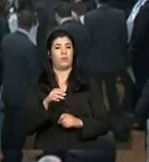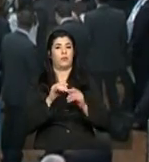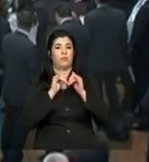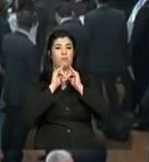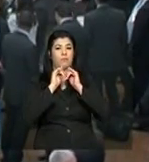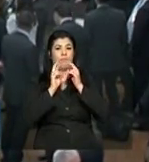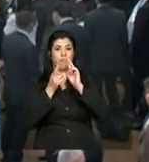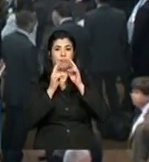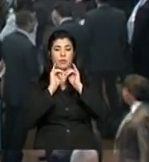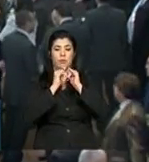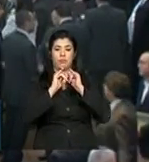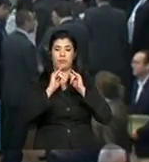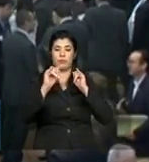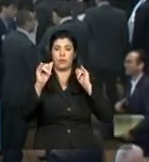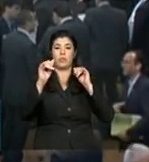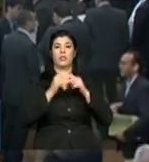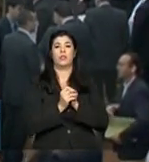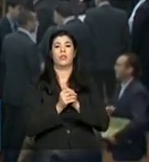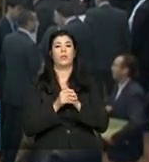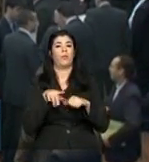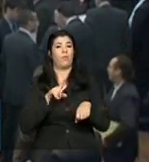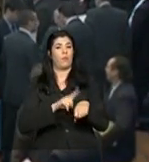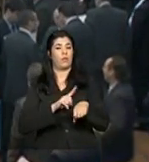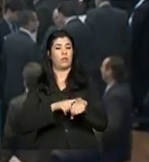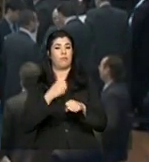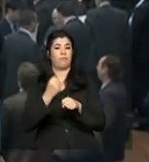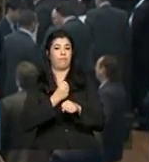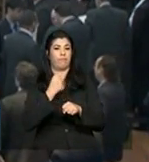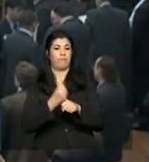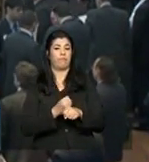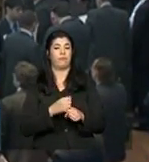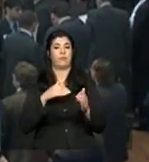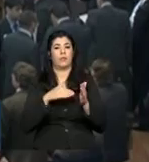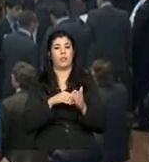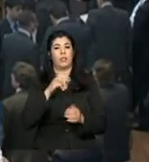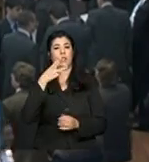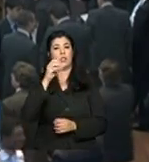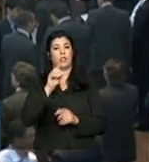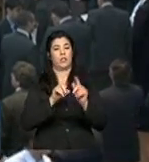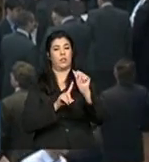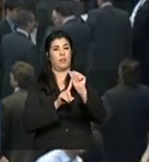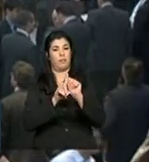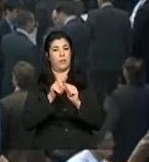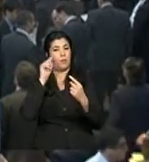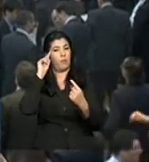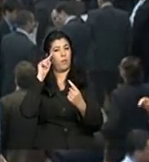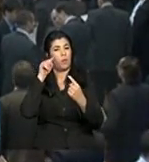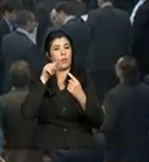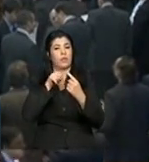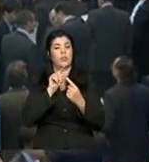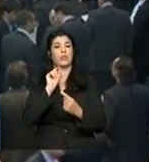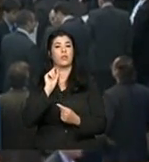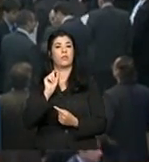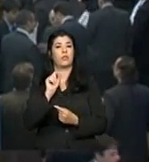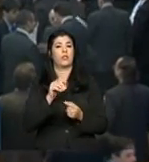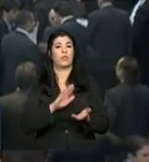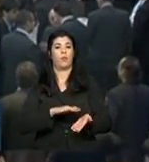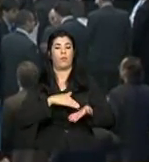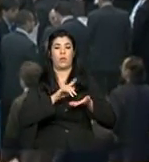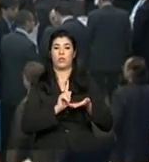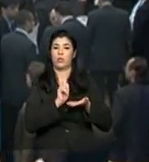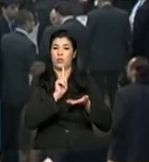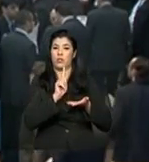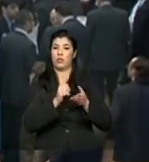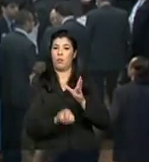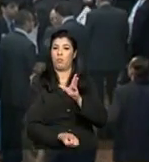leiloados neste momento, um prazo de construção de 30 meses. E a estimativa é que só esse lote